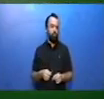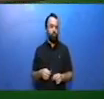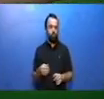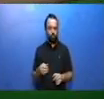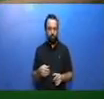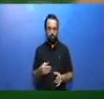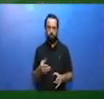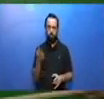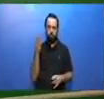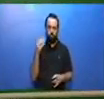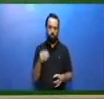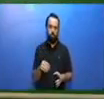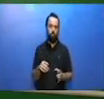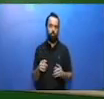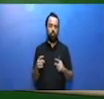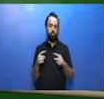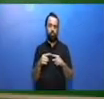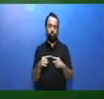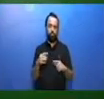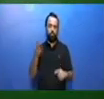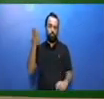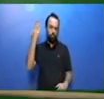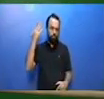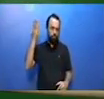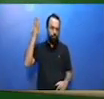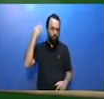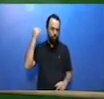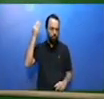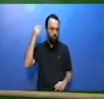pensar que é um tempo passado, né?